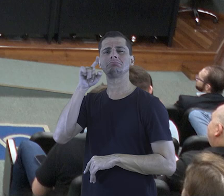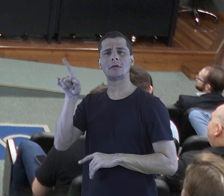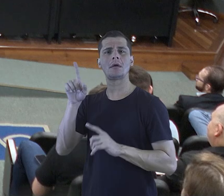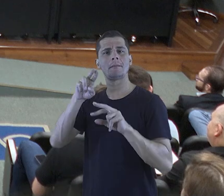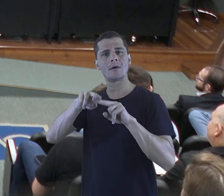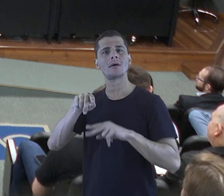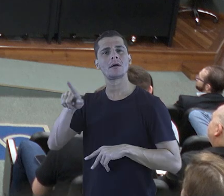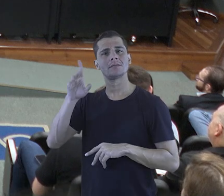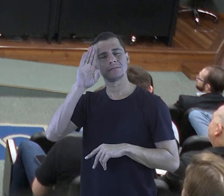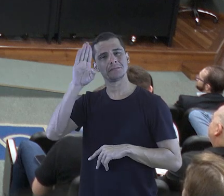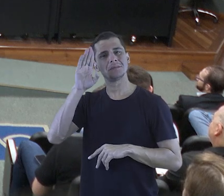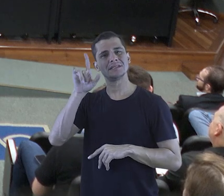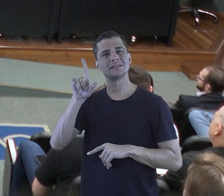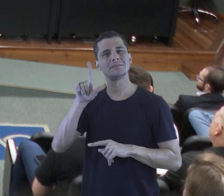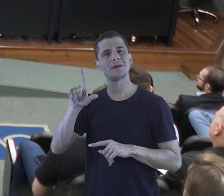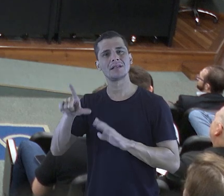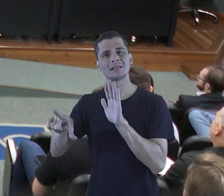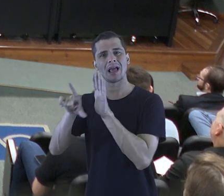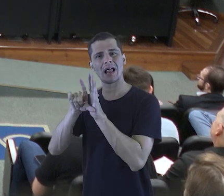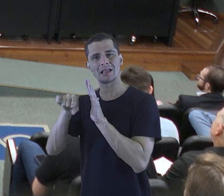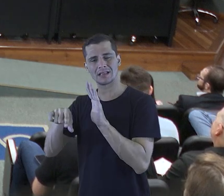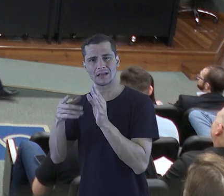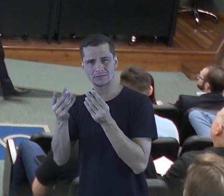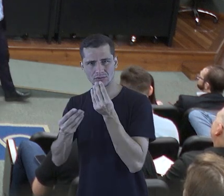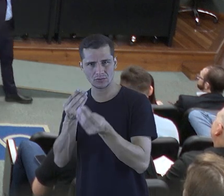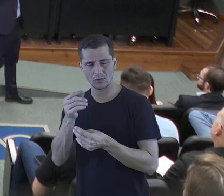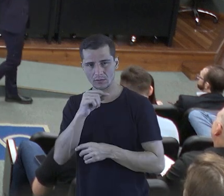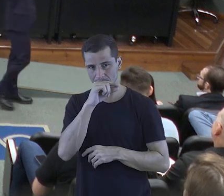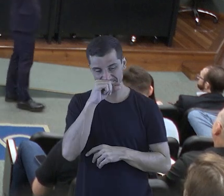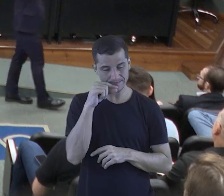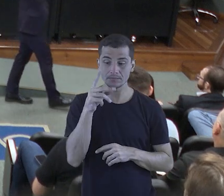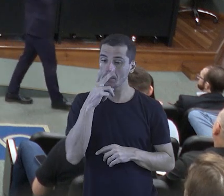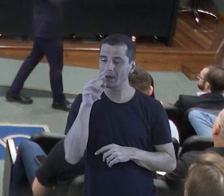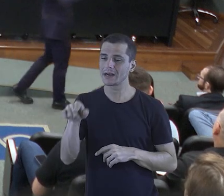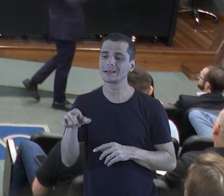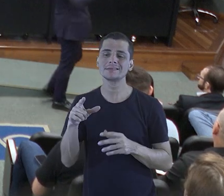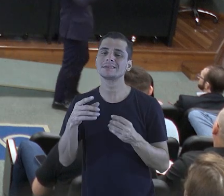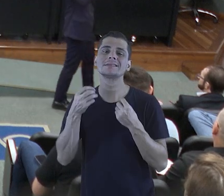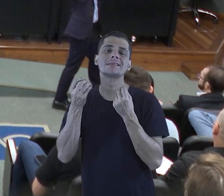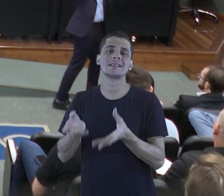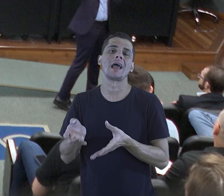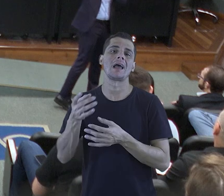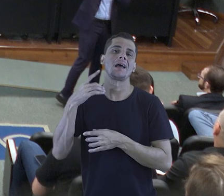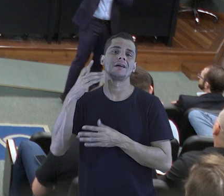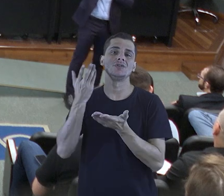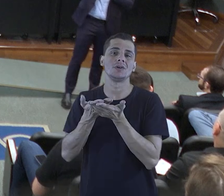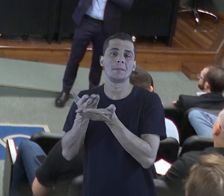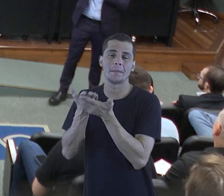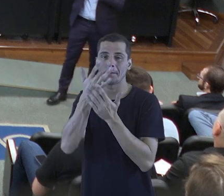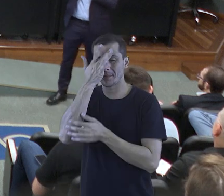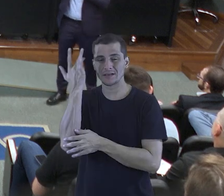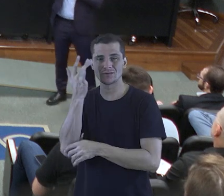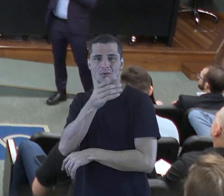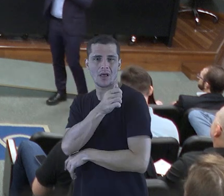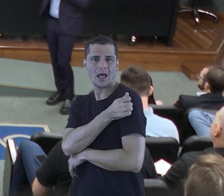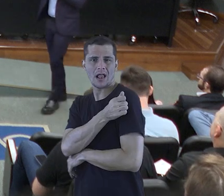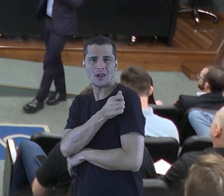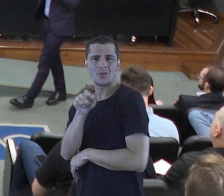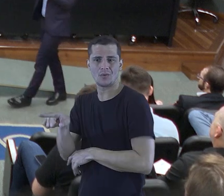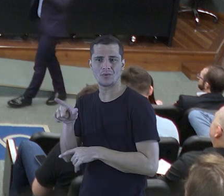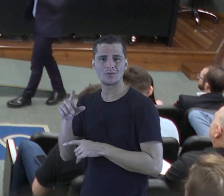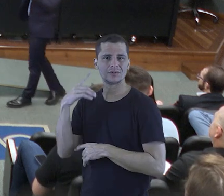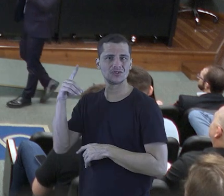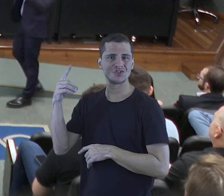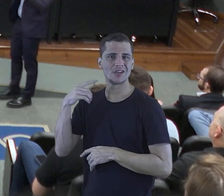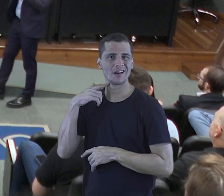primeiro período da faculdade de direito. Que o estudante de direito, ele fica arrogante por causa do princípio da legalidade. A gente aprende isso no primeiro período. E a gente